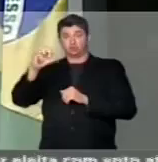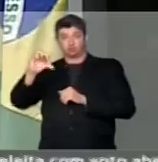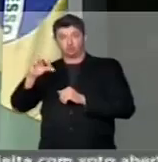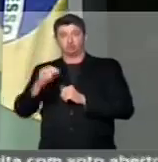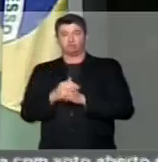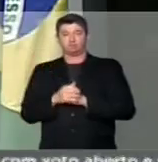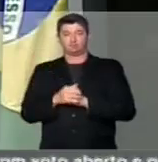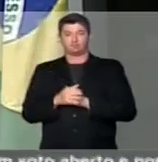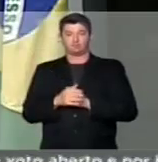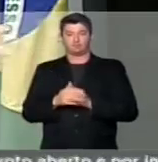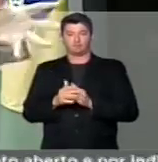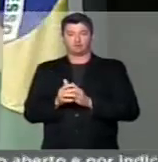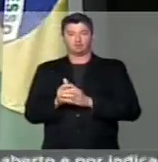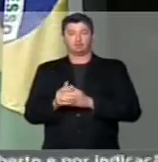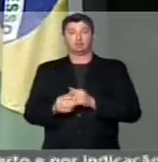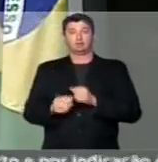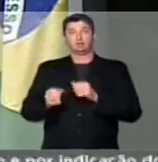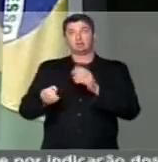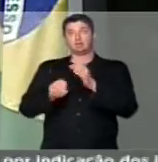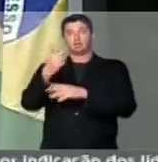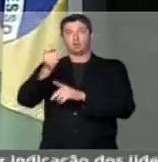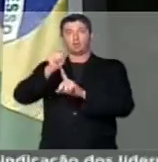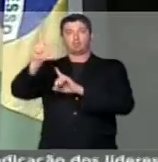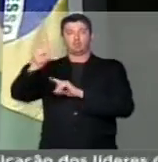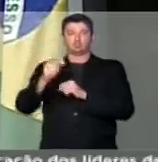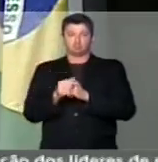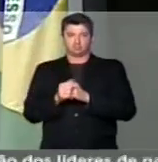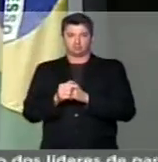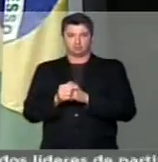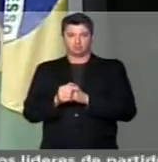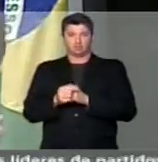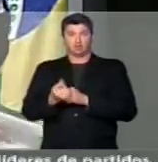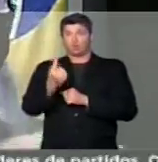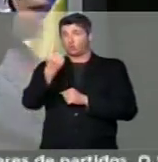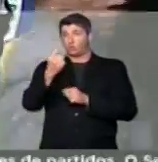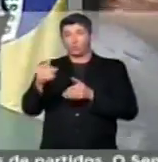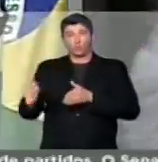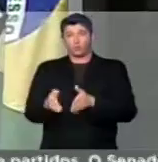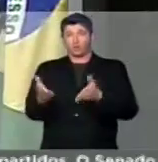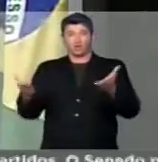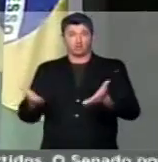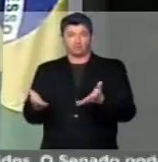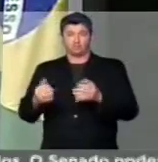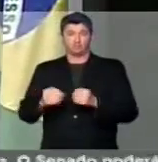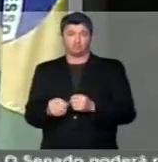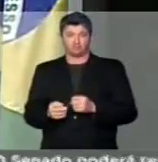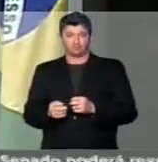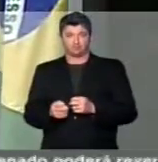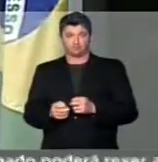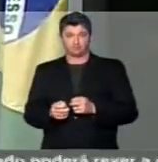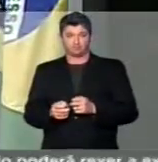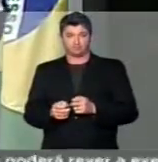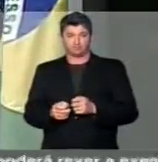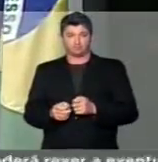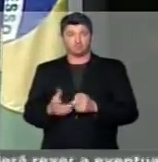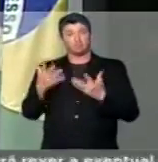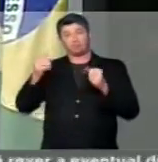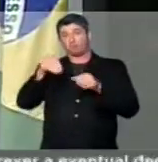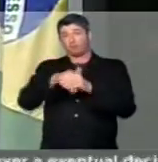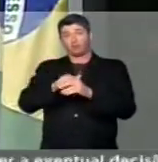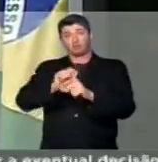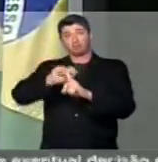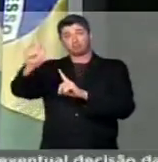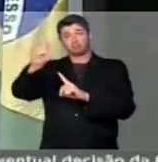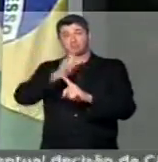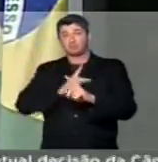1079, que estabelece o impeachment. Só há um caminho agora. É votarmos o